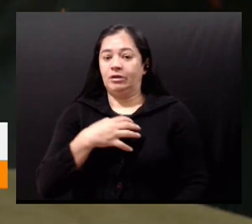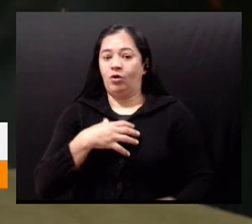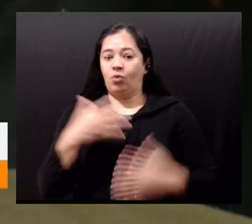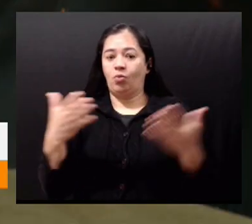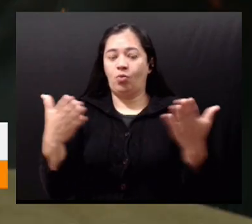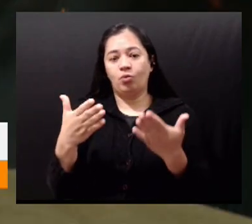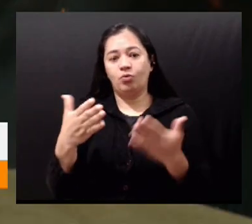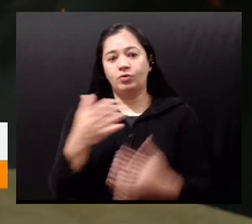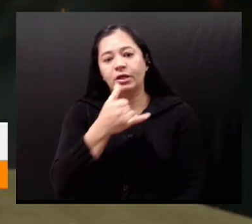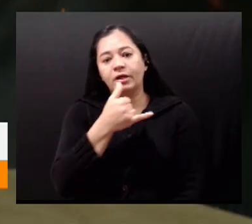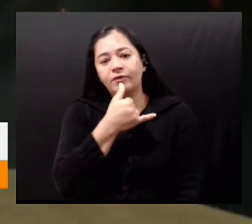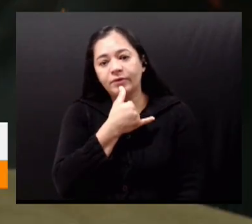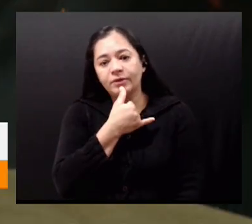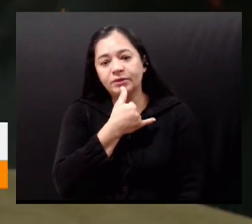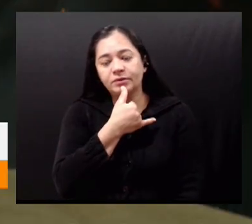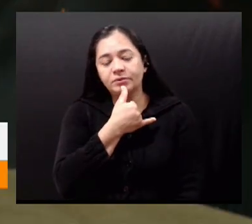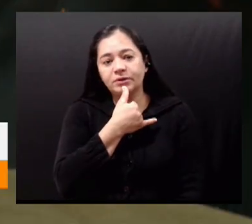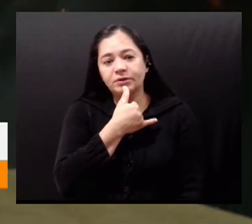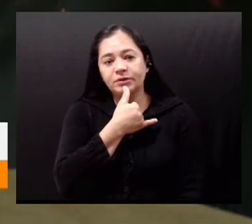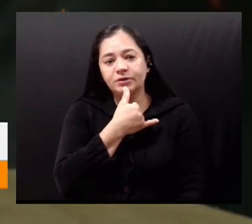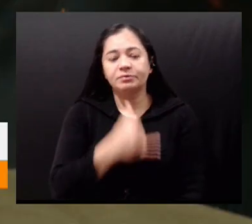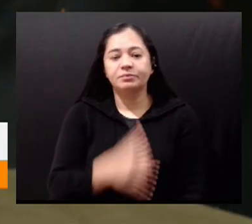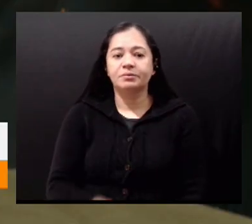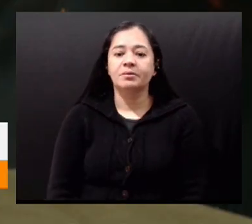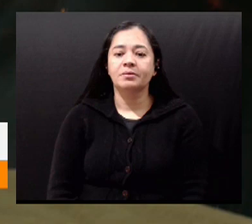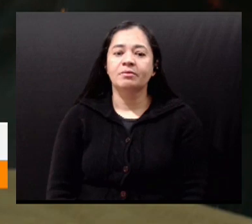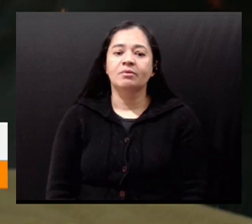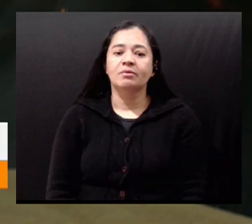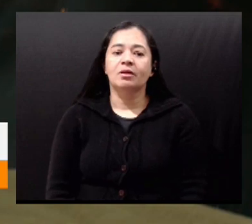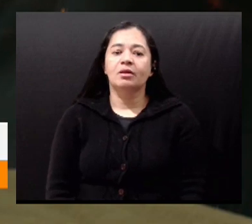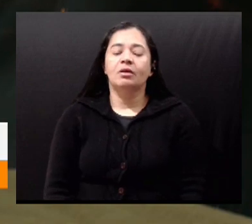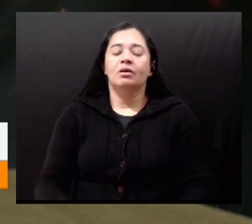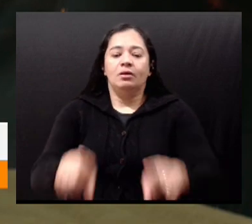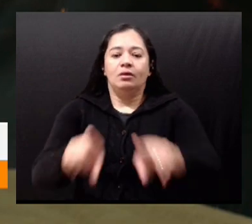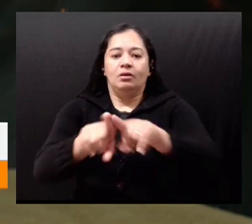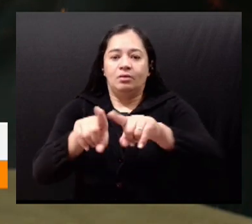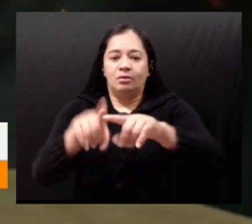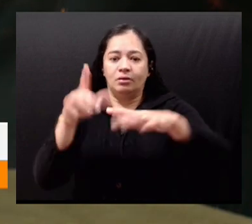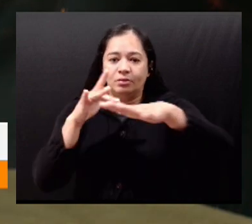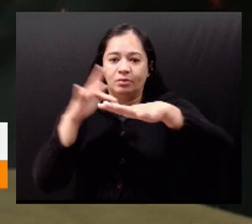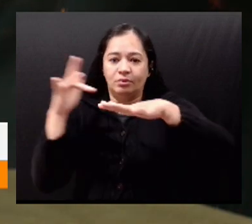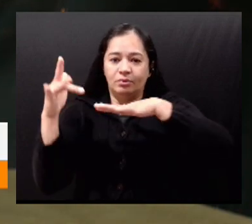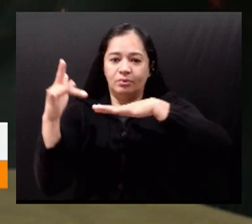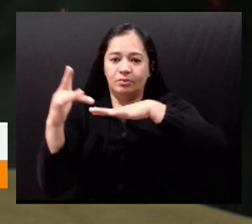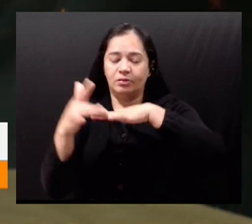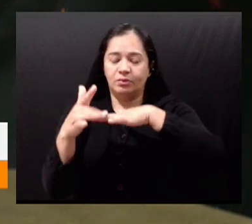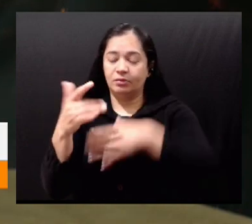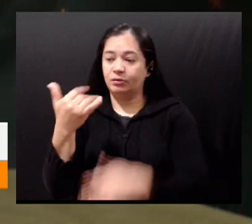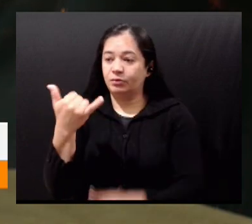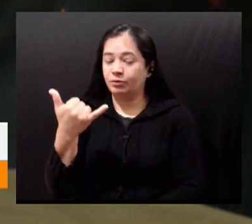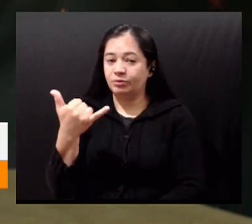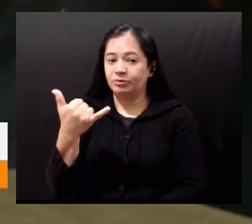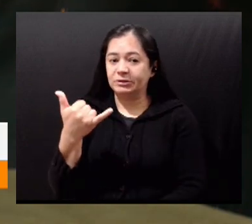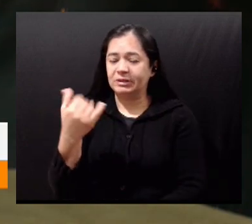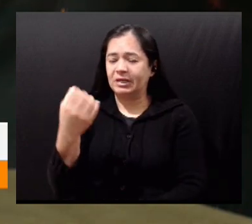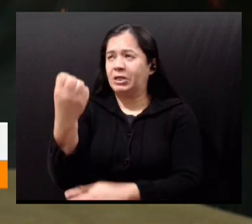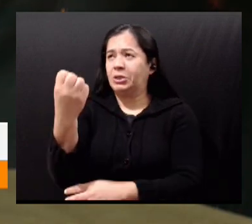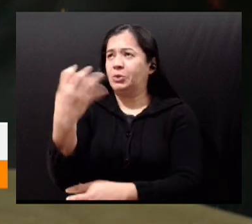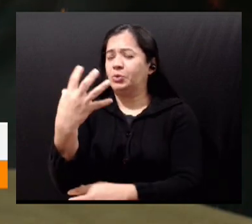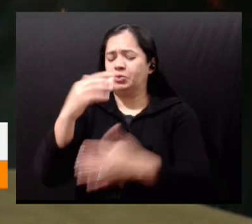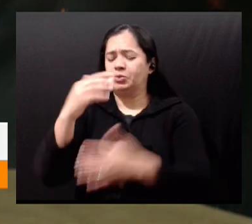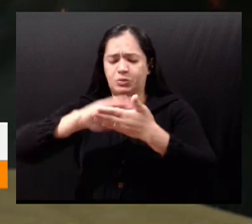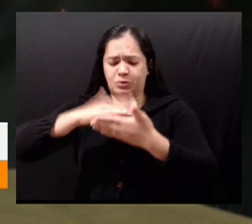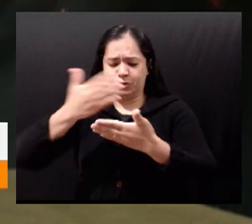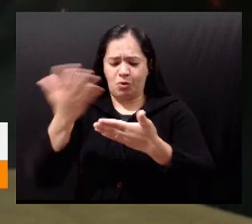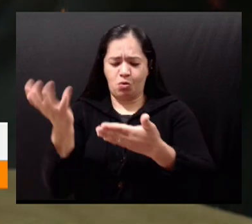infelizmente, e a questão da rede social, do celular, a luz, a tela, a velocidade